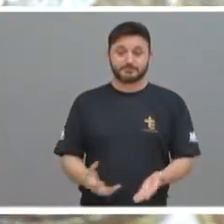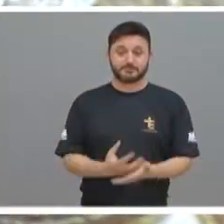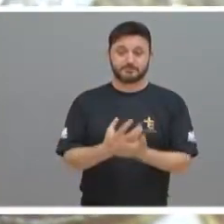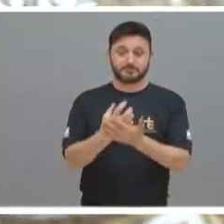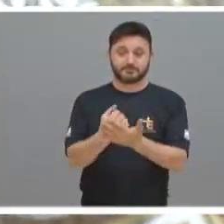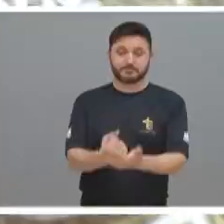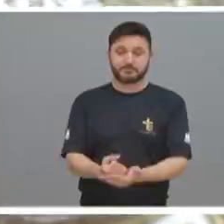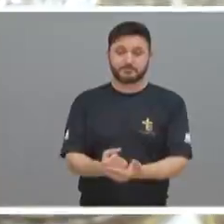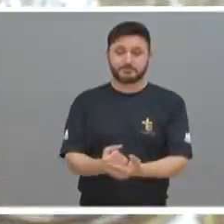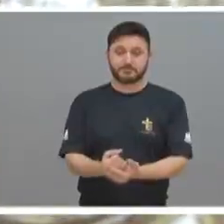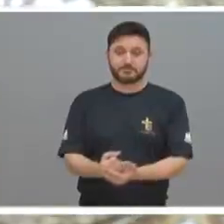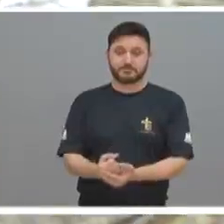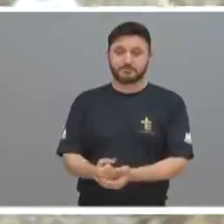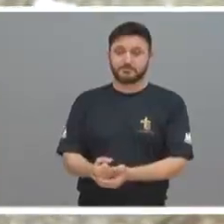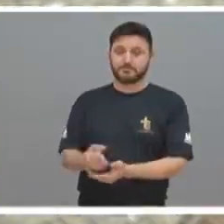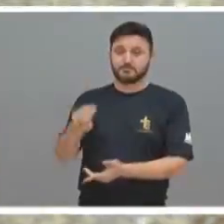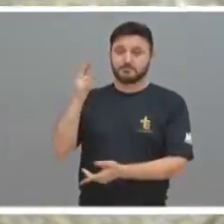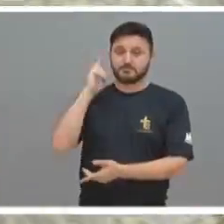da